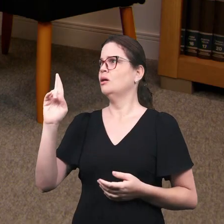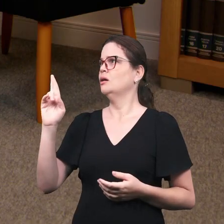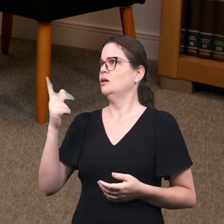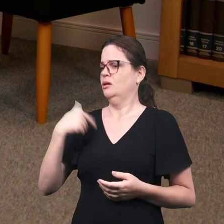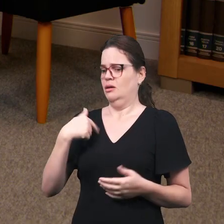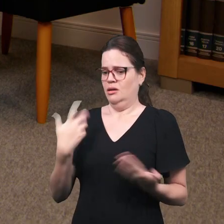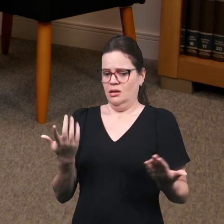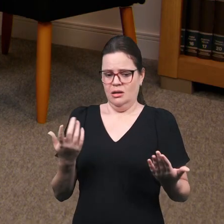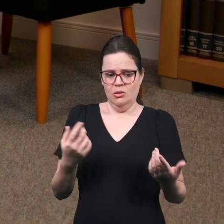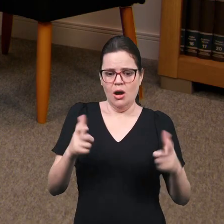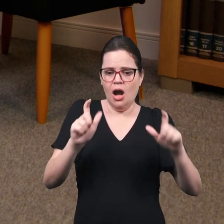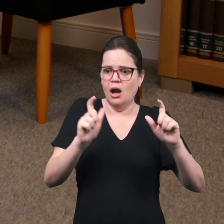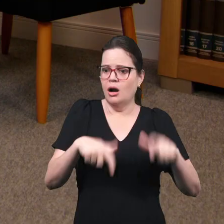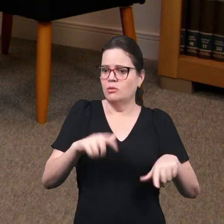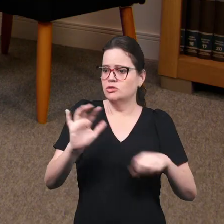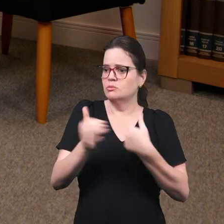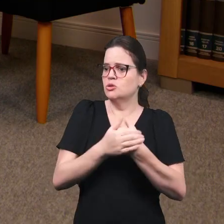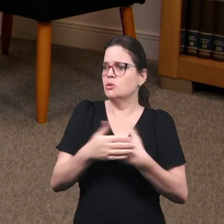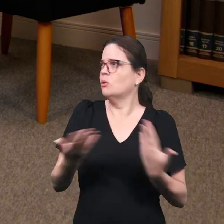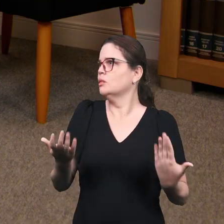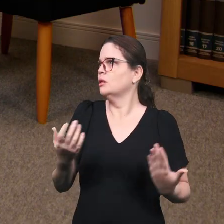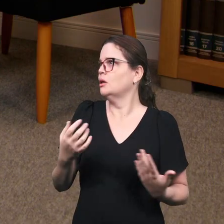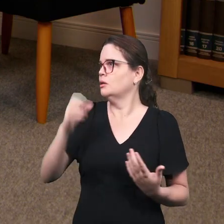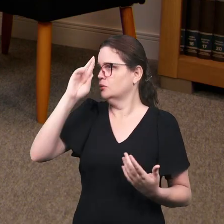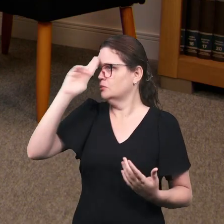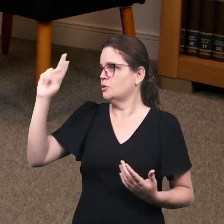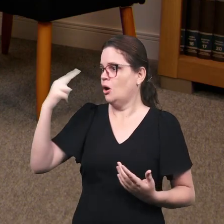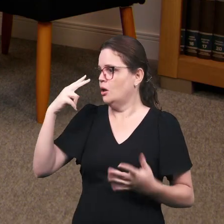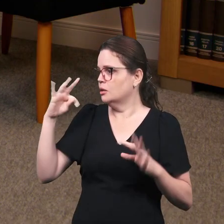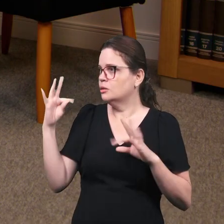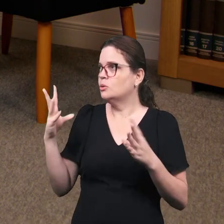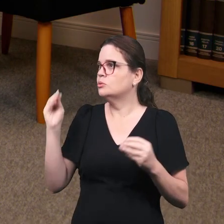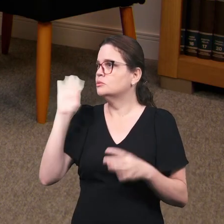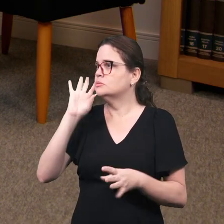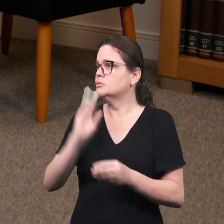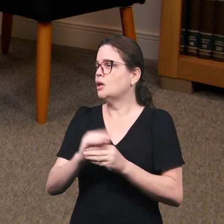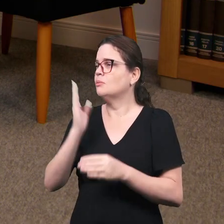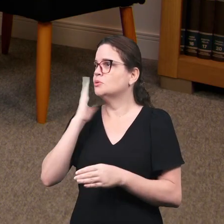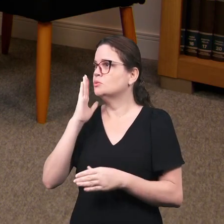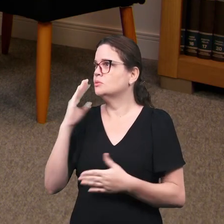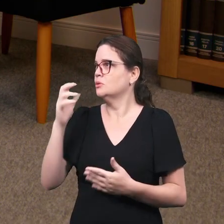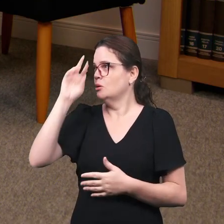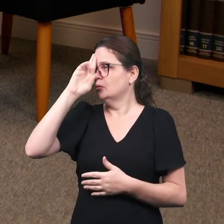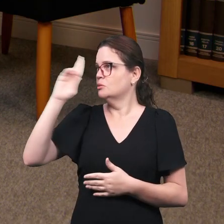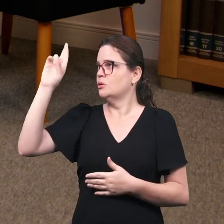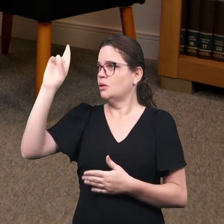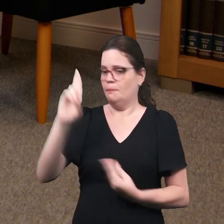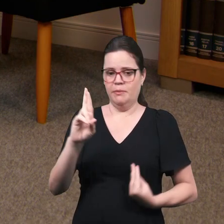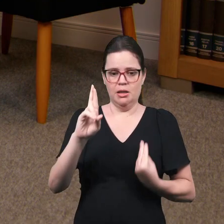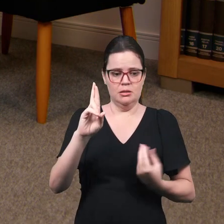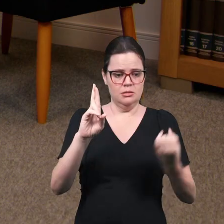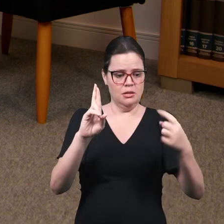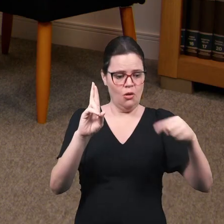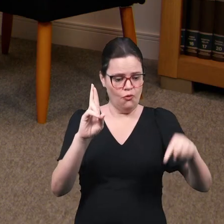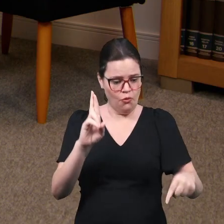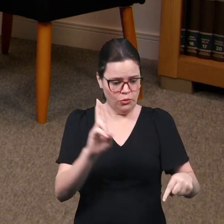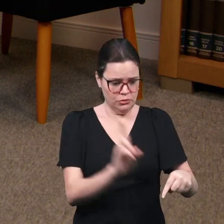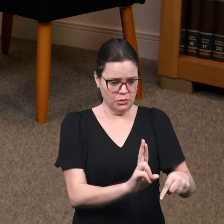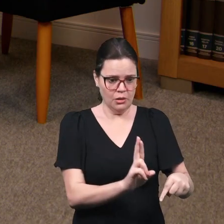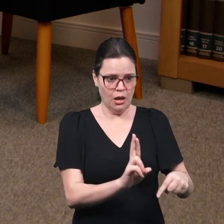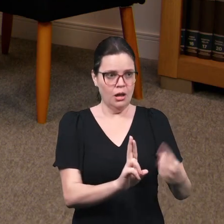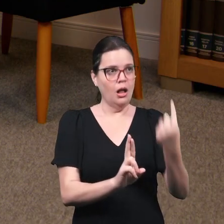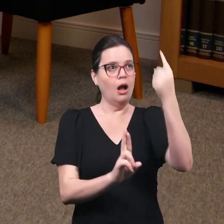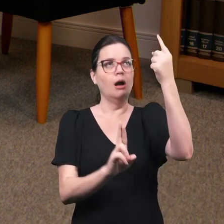Para onde eu fugirei da tua face? Então, é aquela compreensão que Deus está em todos os lugares. Sim. Ele